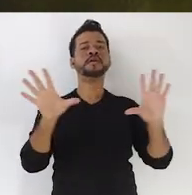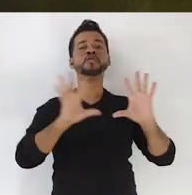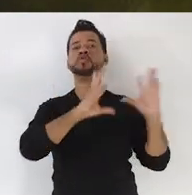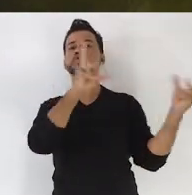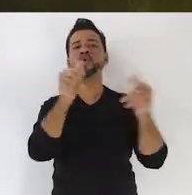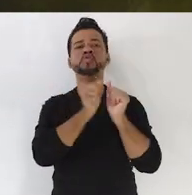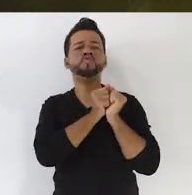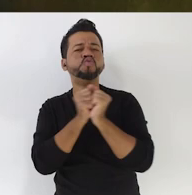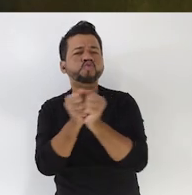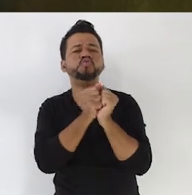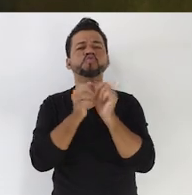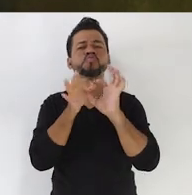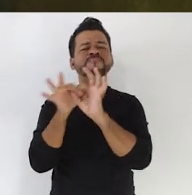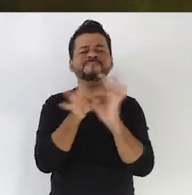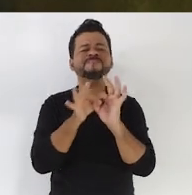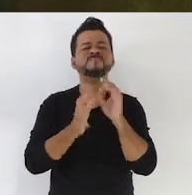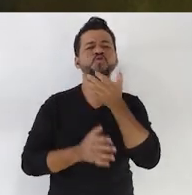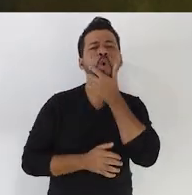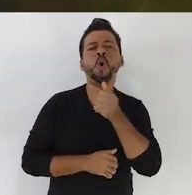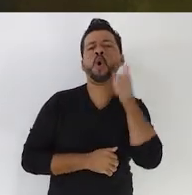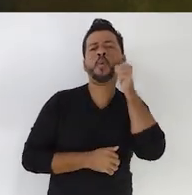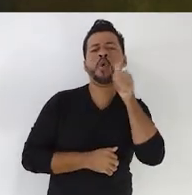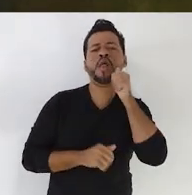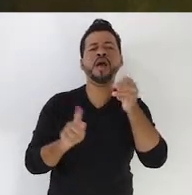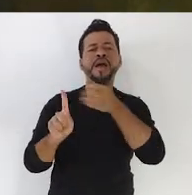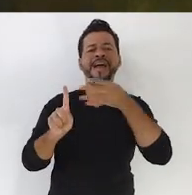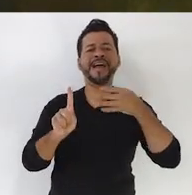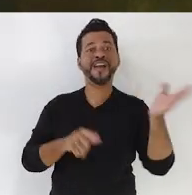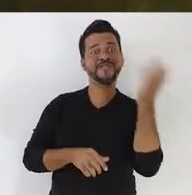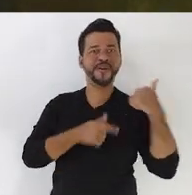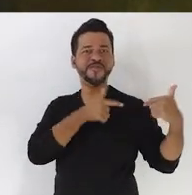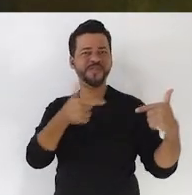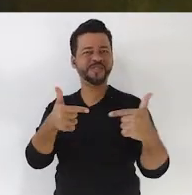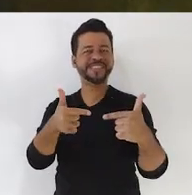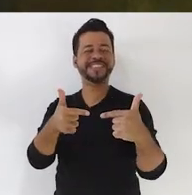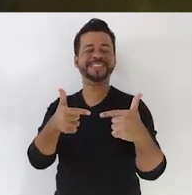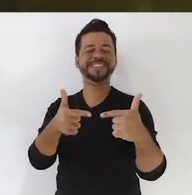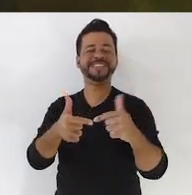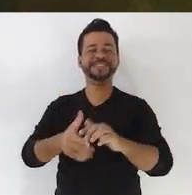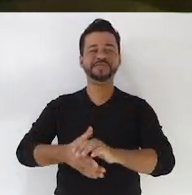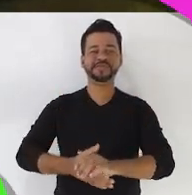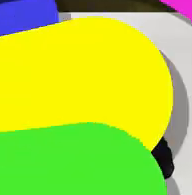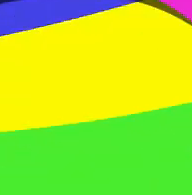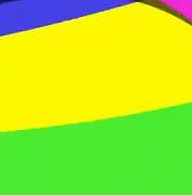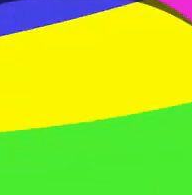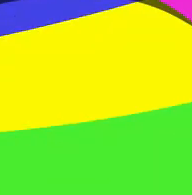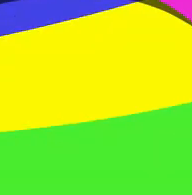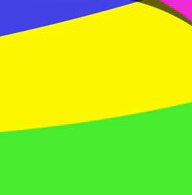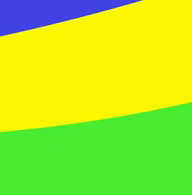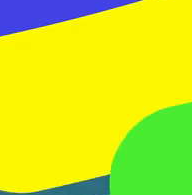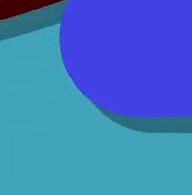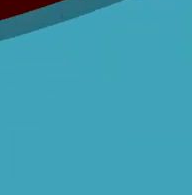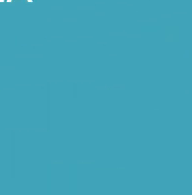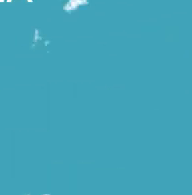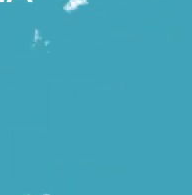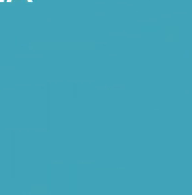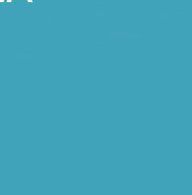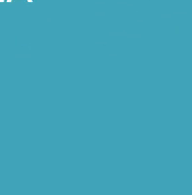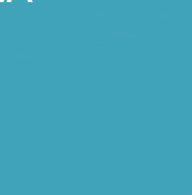próprios olhos. Mais uma vez, juntas, juntos e juntes, vamos à luta.